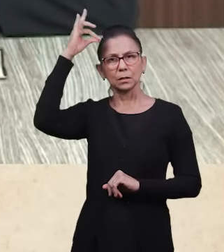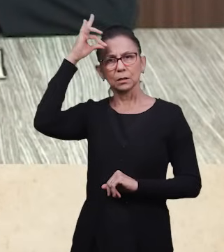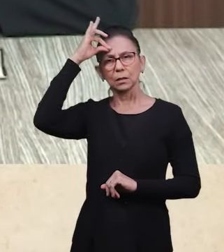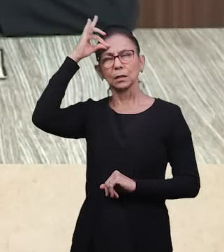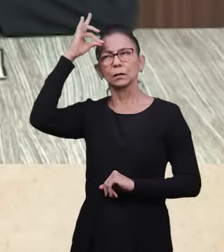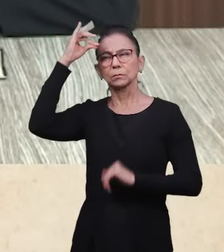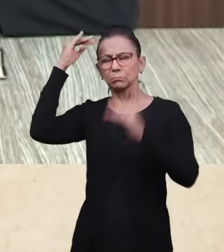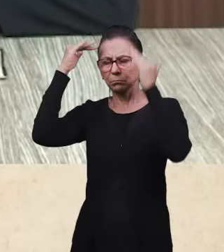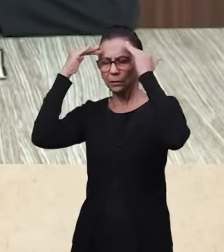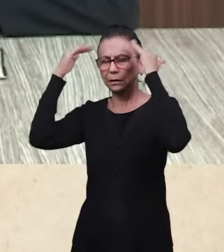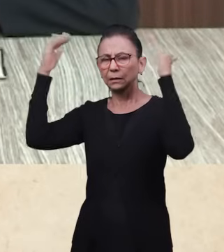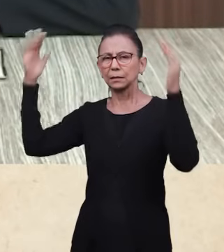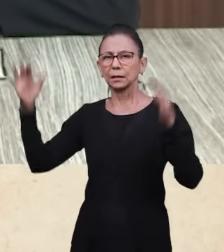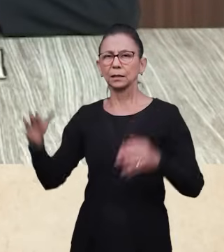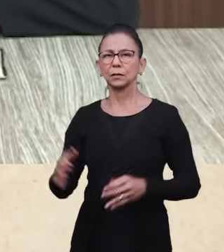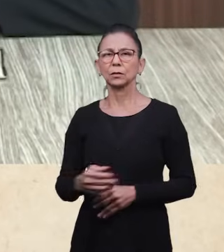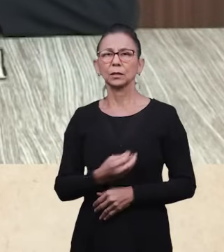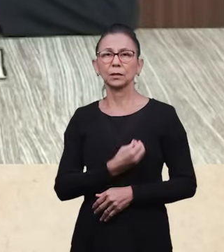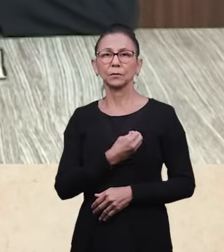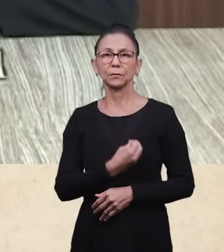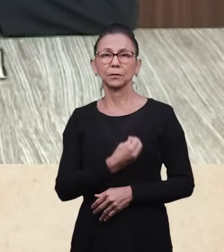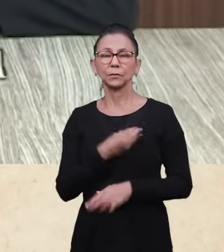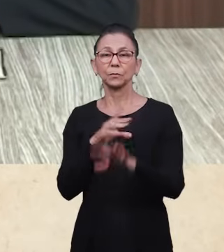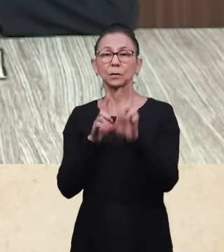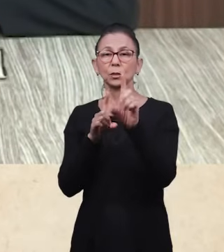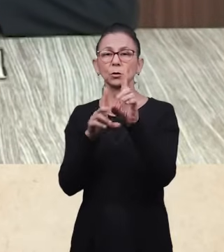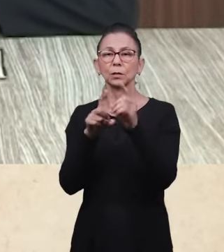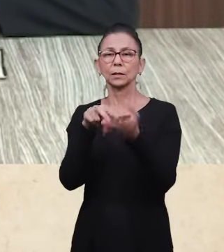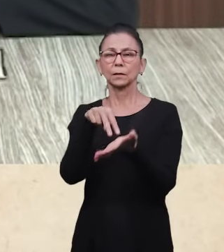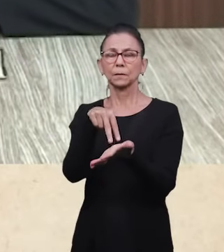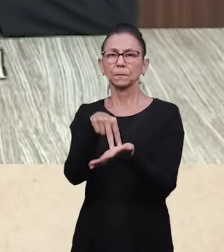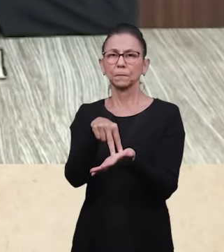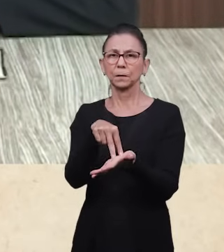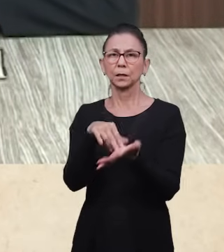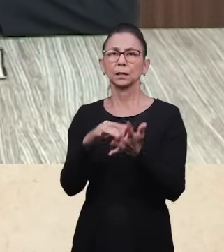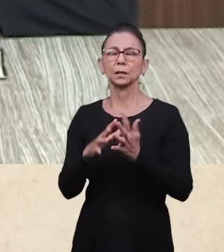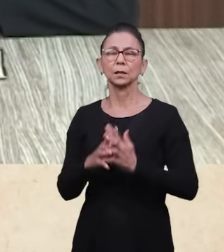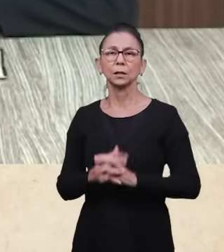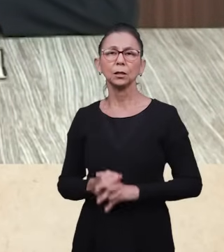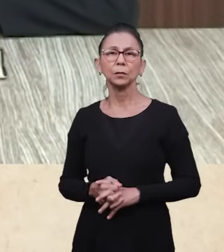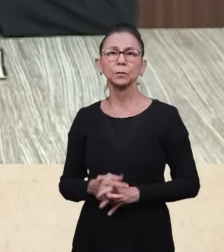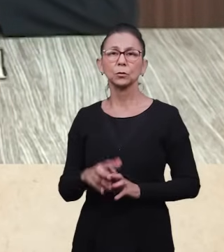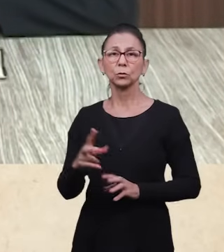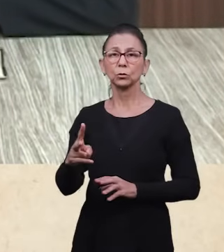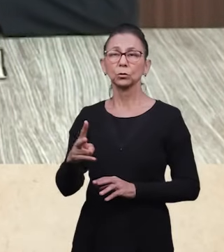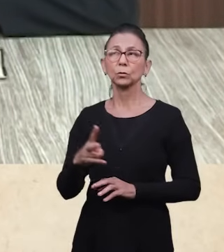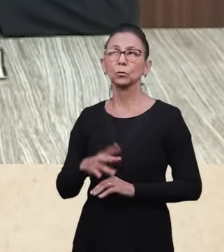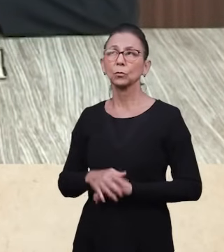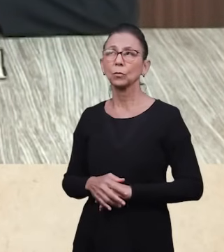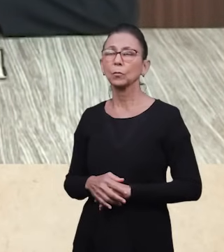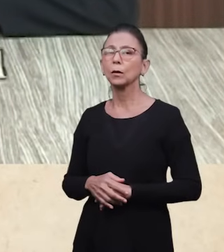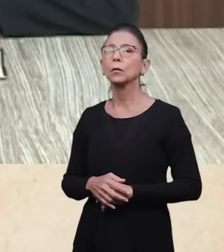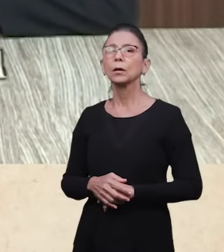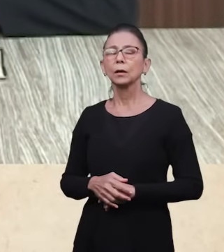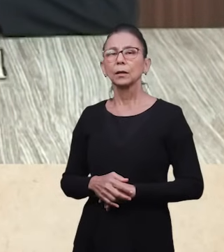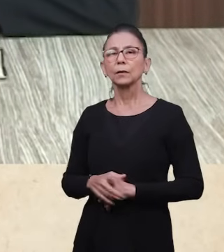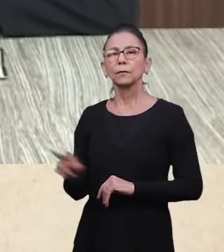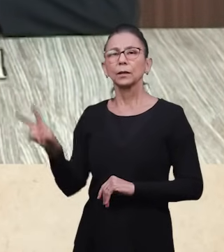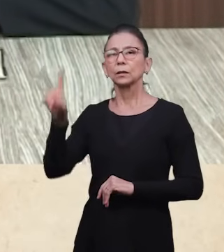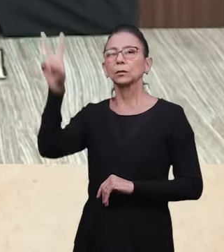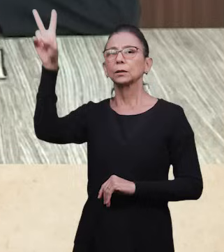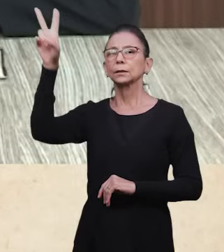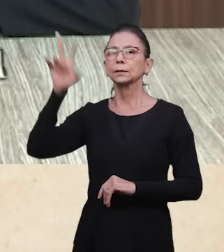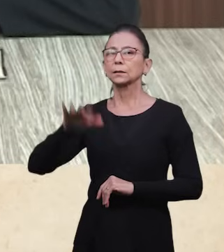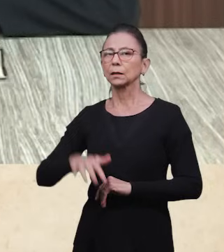falamos, através de uma doutrina consolidada, não estão abrindo mão desses valores que têm recebido, pelo contrário,